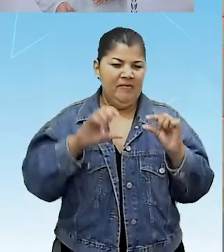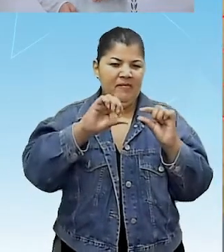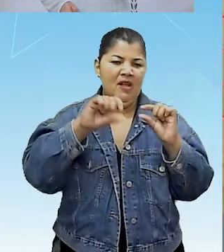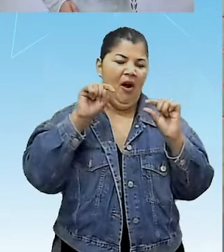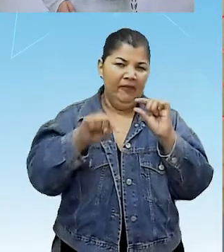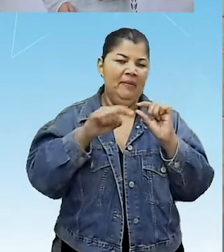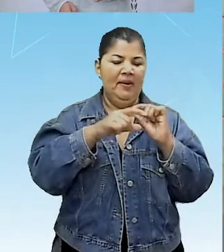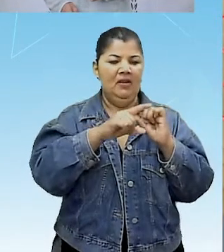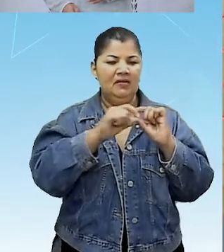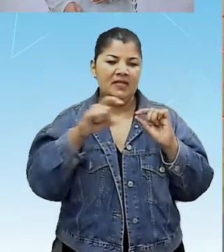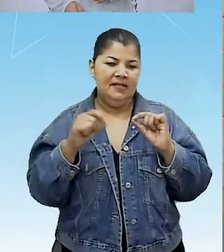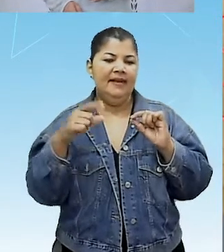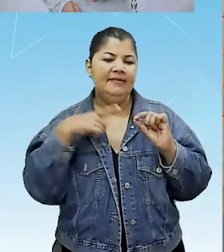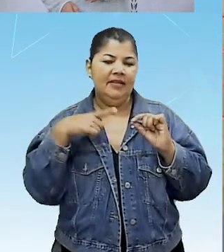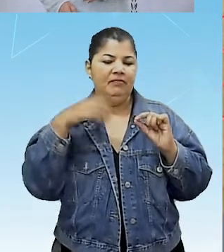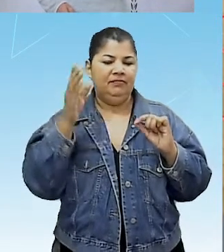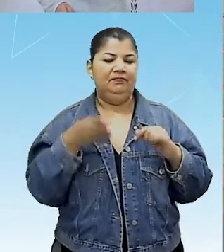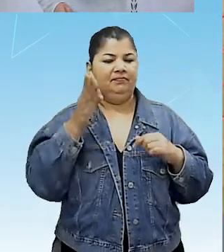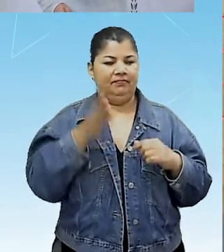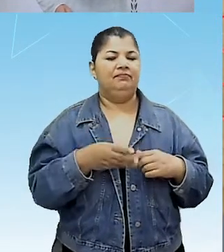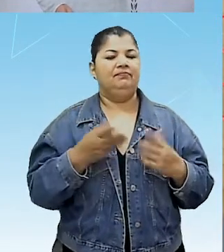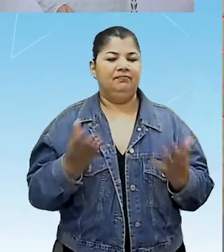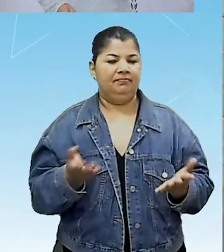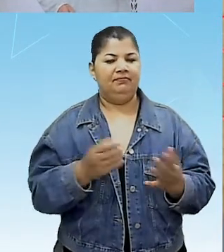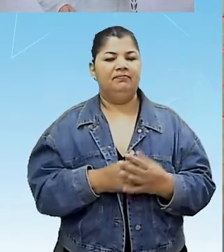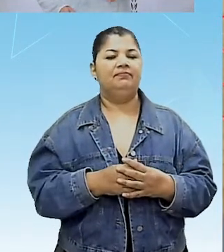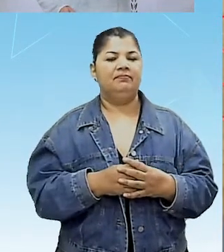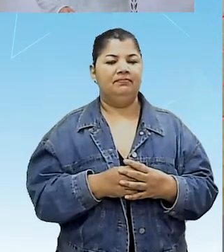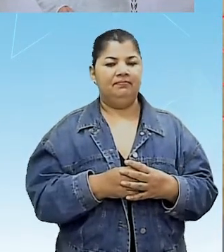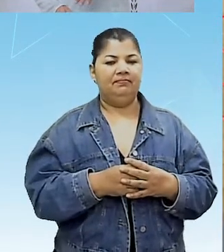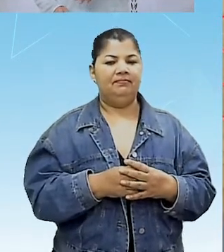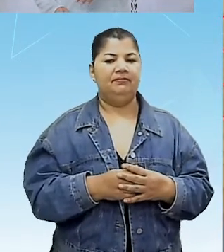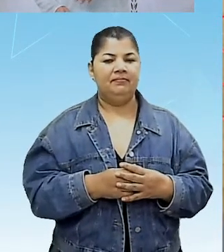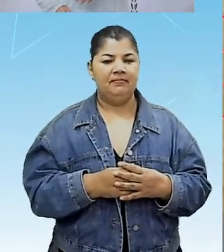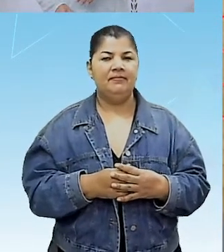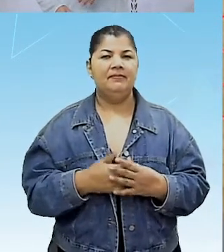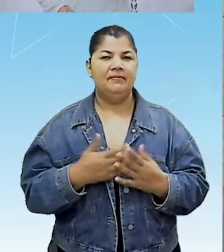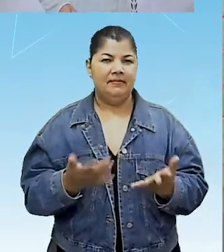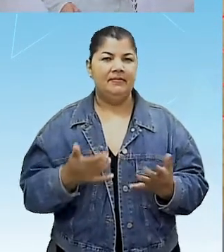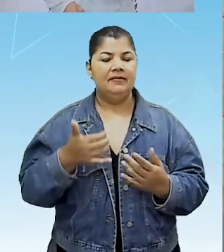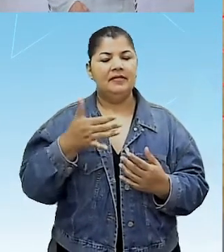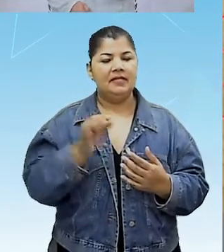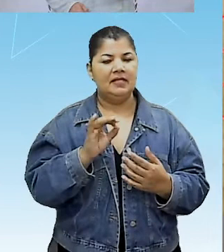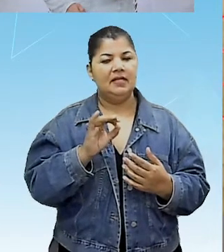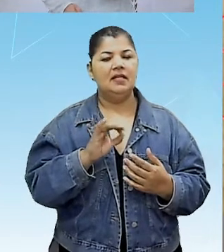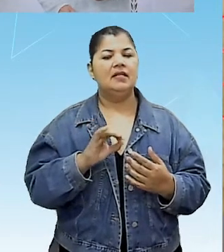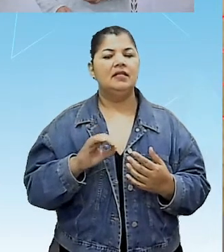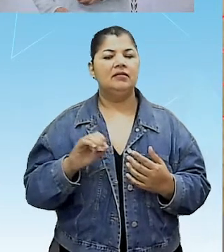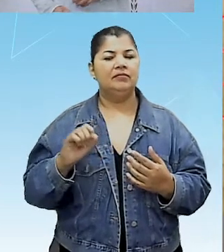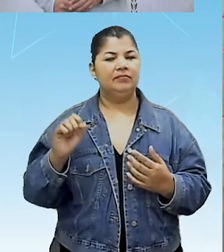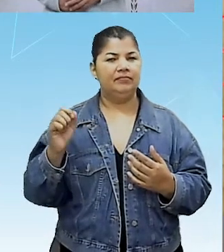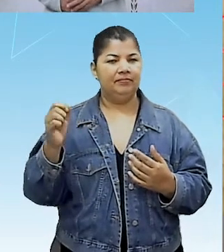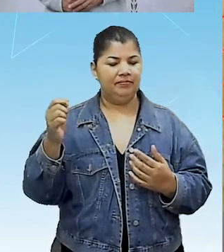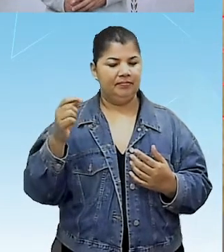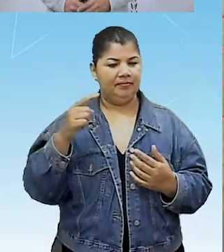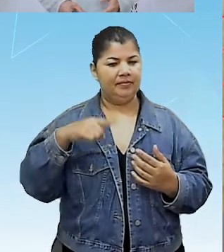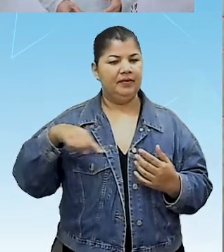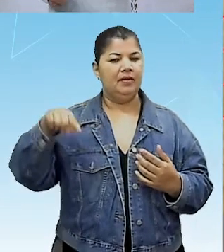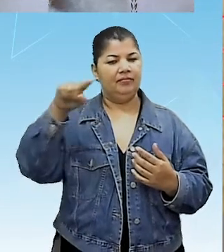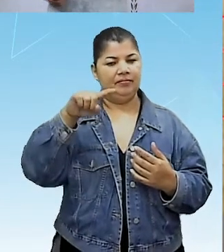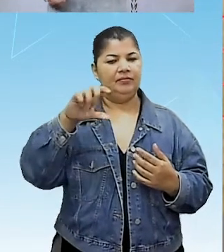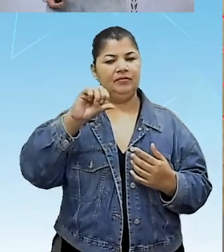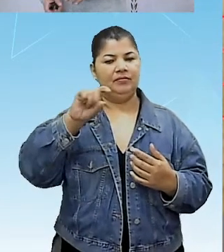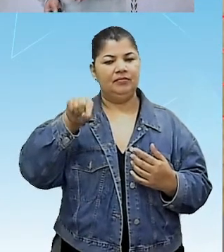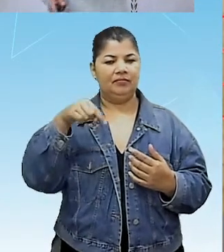já tenho 2 zeros aí, considerando, ó, tá vendo? 2 zerinhos aí de 10 ao quadrado, e eu vou andar com a vírgula para 9,1.